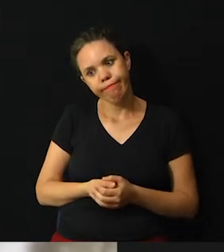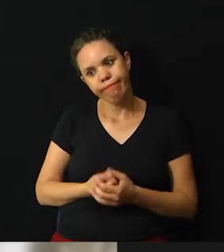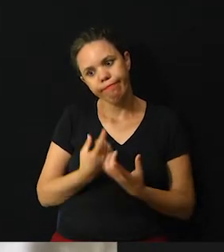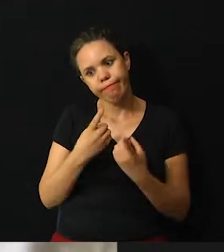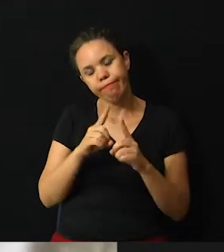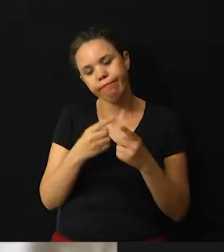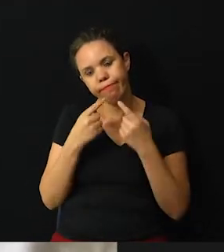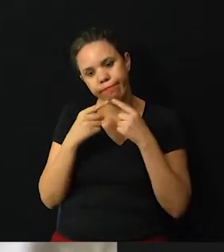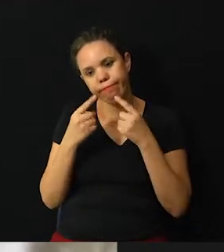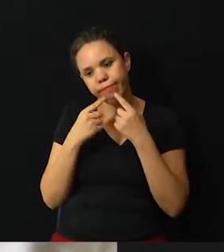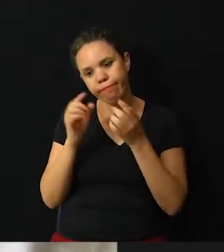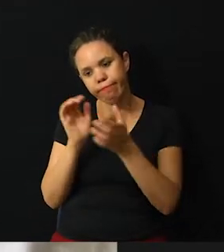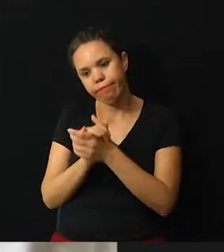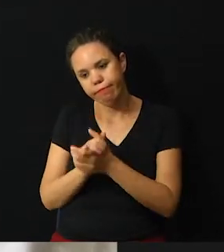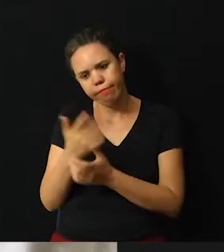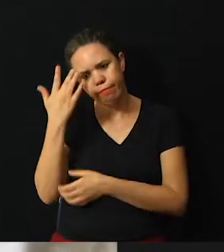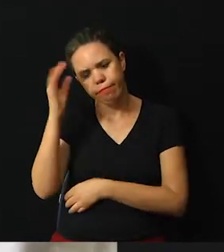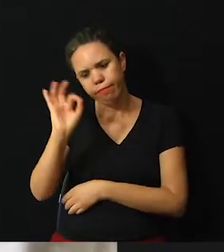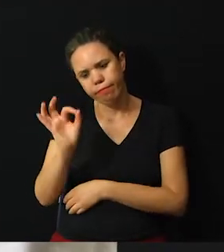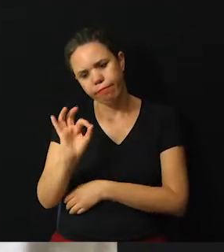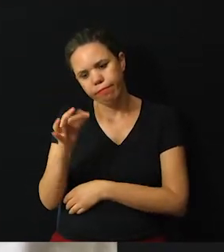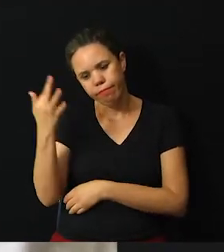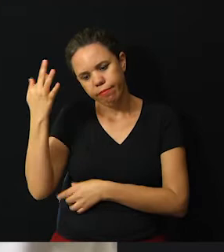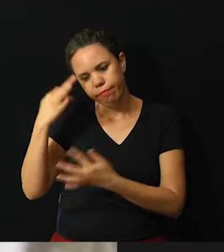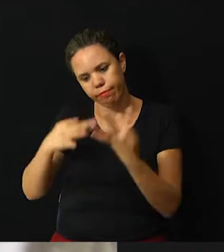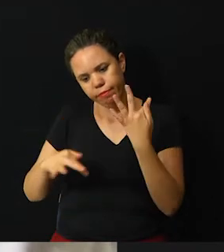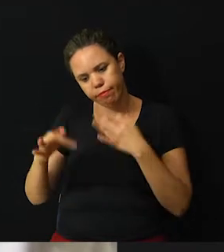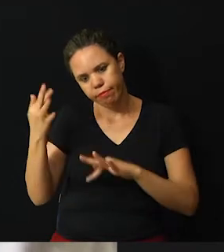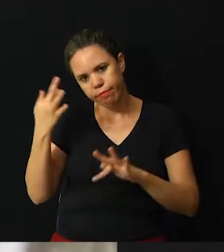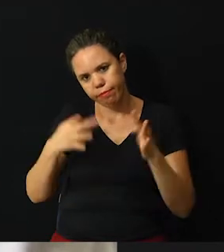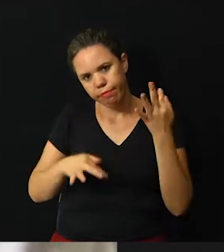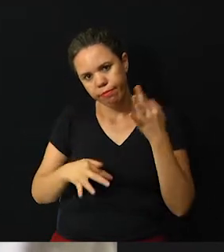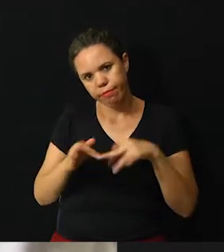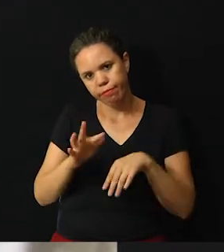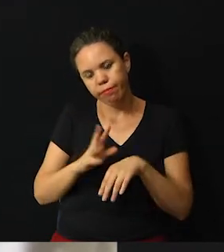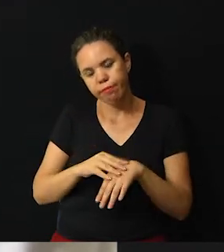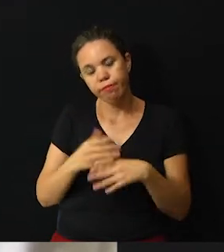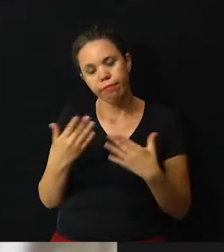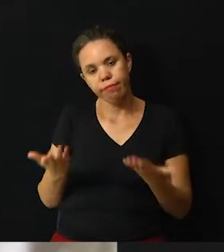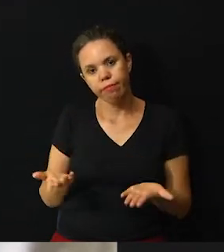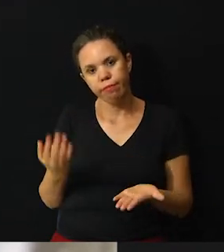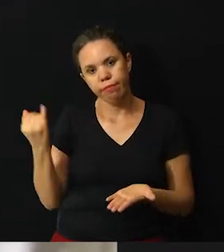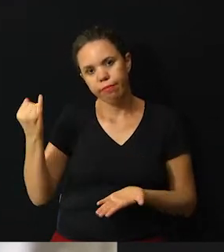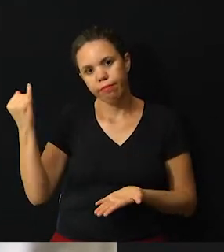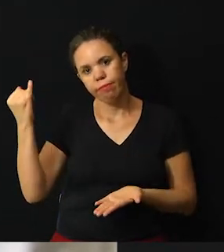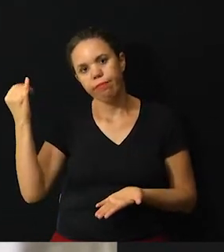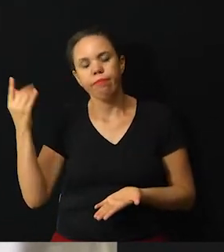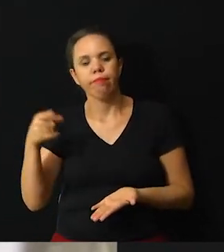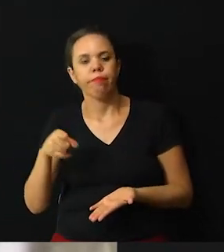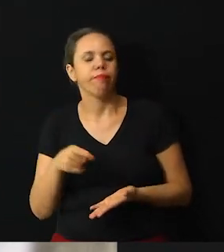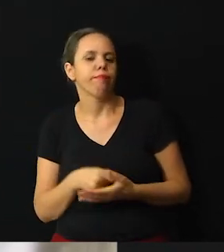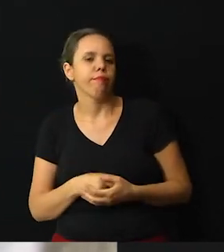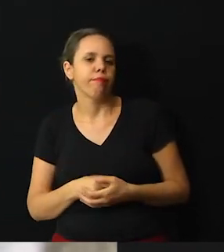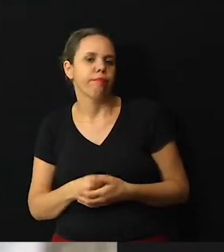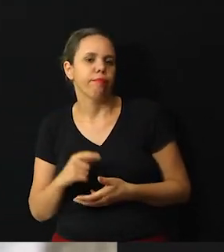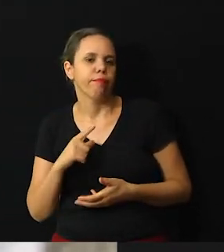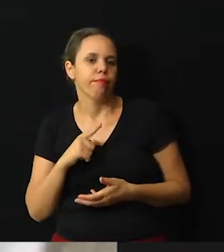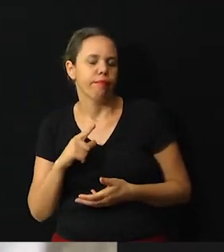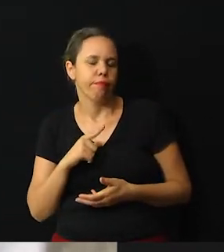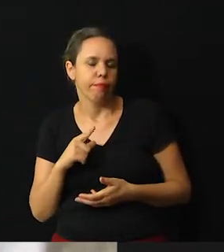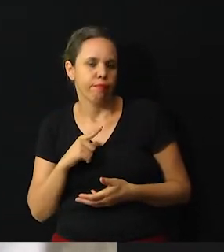quando reclama que o marido às vezes não entende a relação à dor, em relação à doença. Então é importante, né, que você